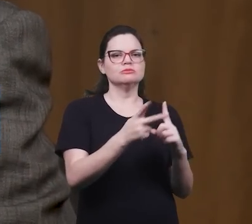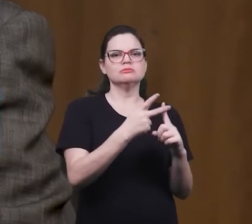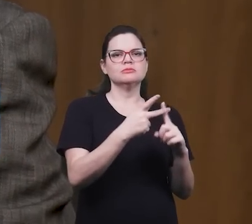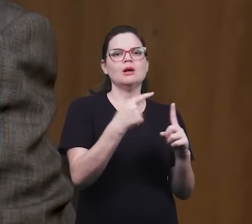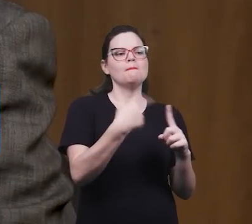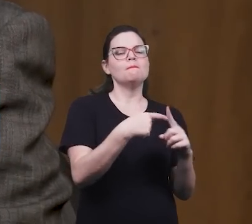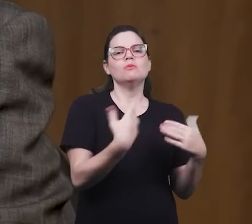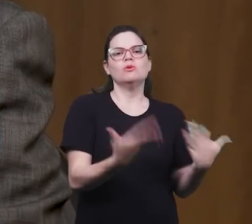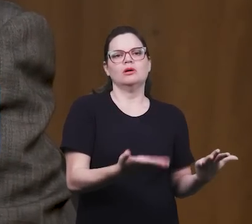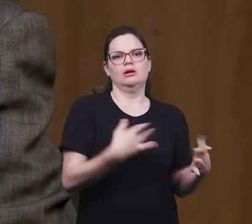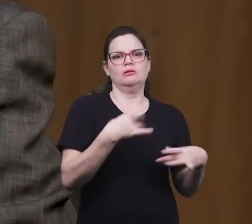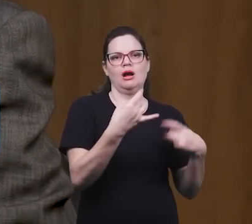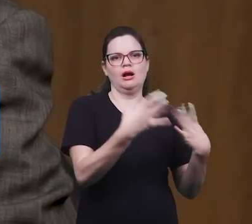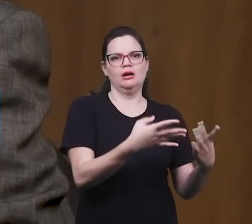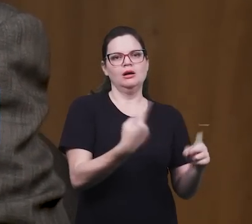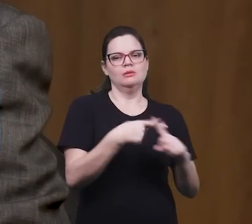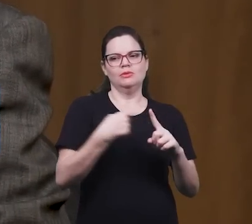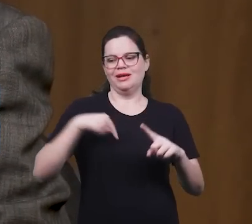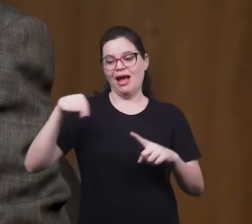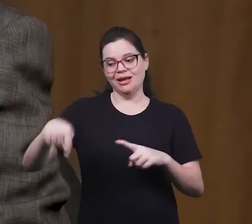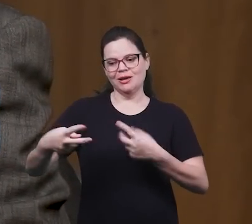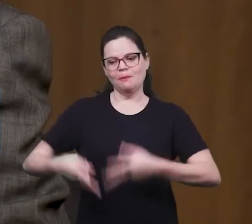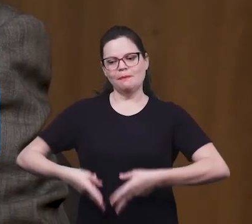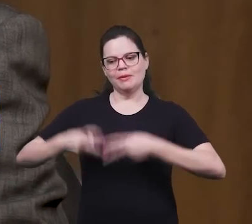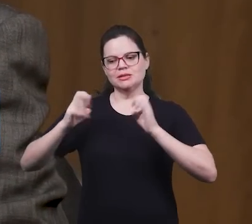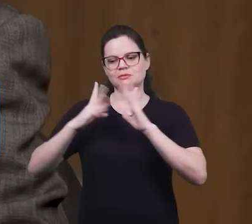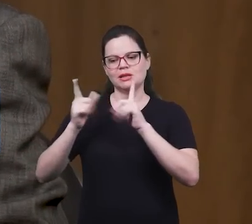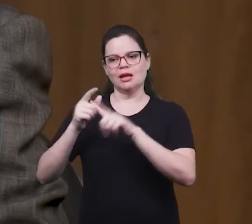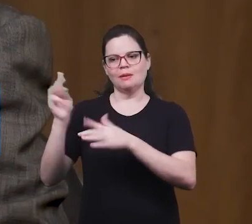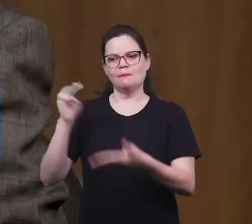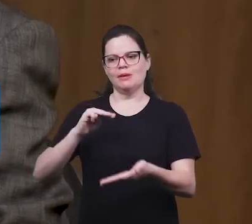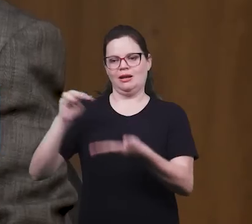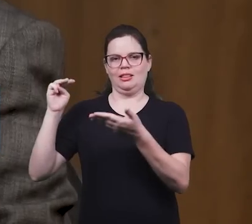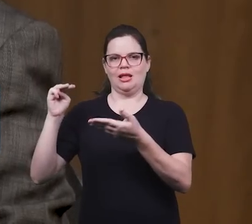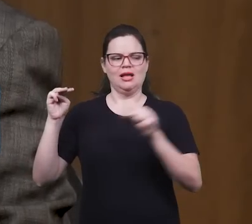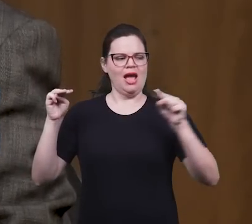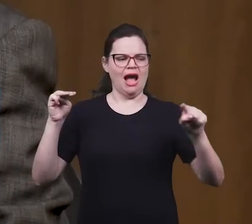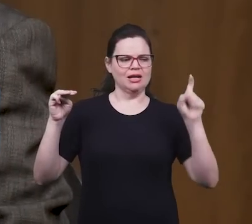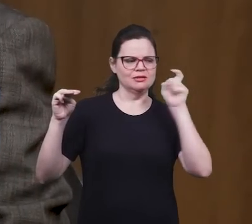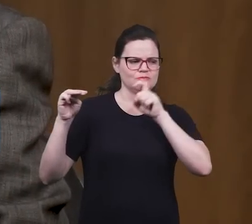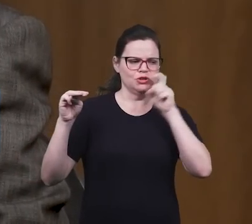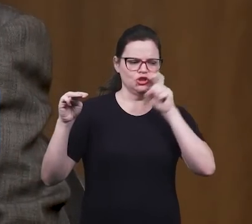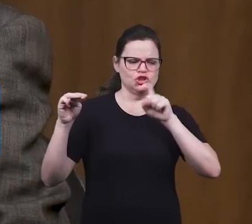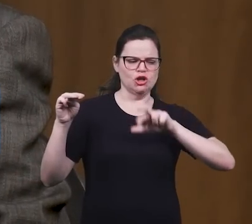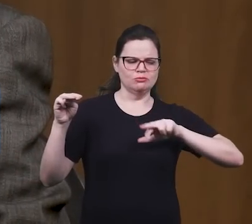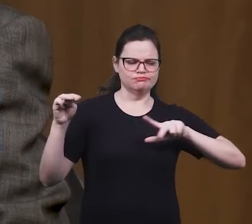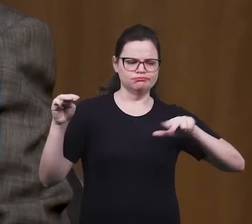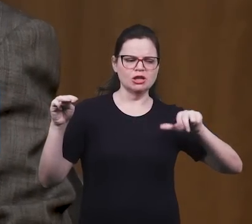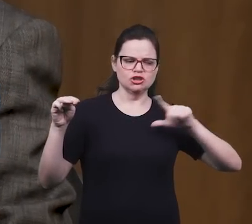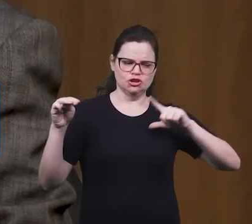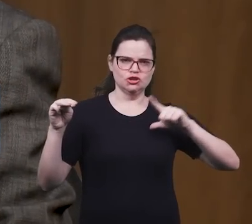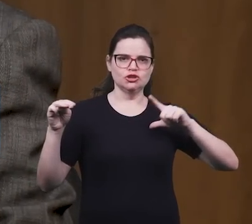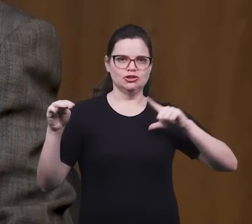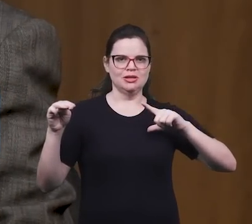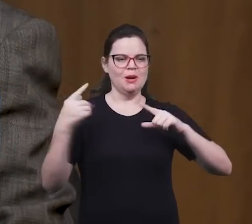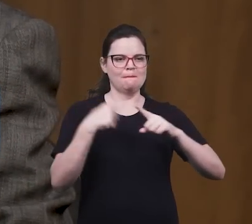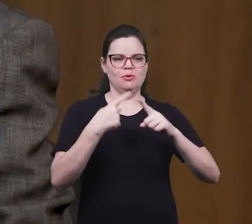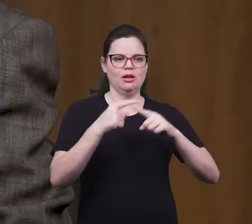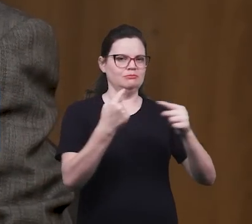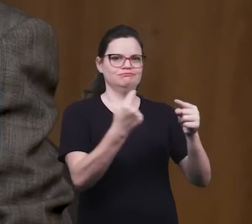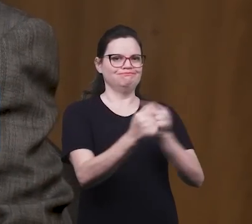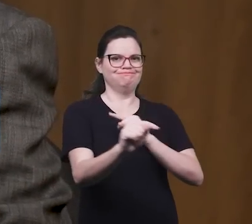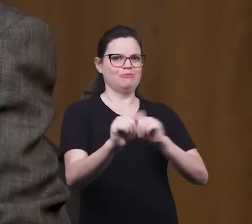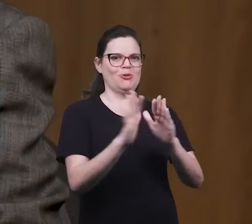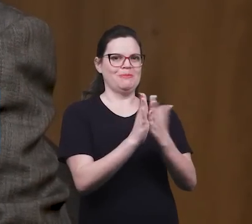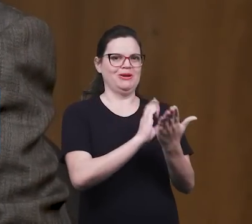obra foi a questão de ter percebido algumas ideias de heresias dentro da igreja, e aquilo contrariava o princípio